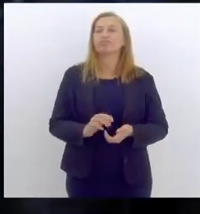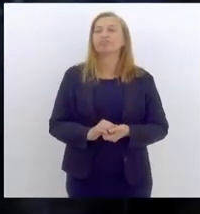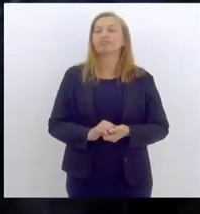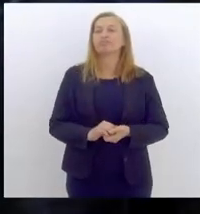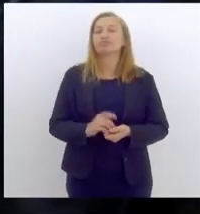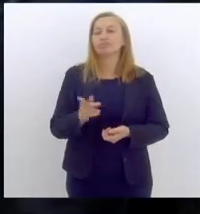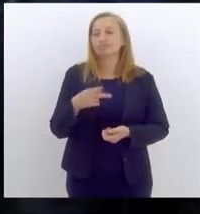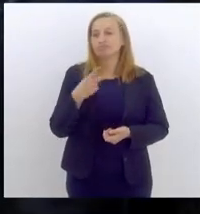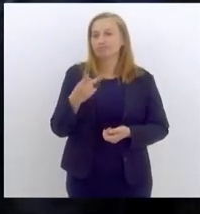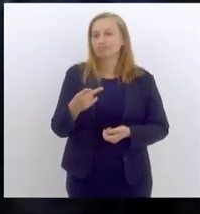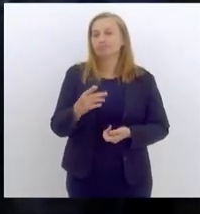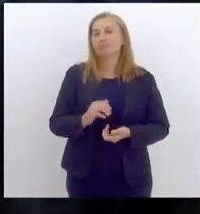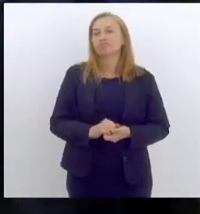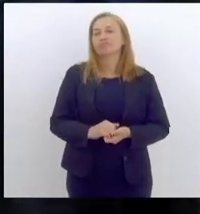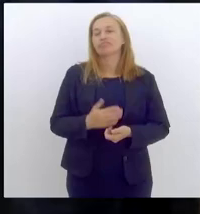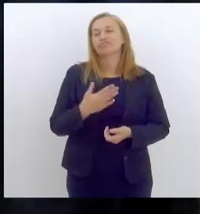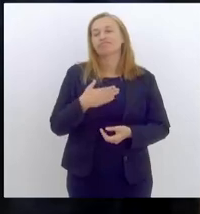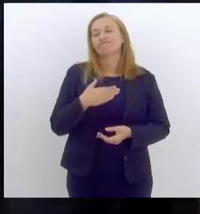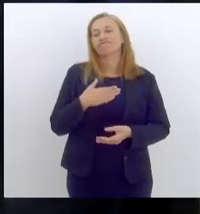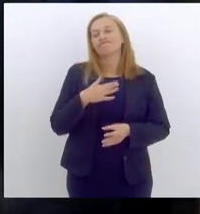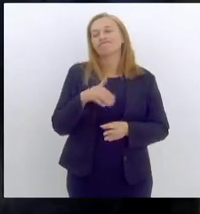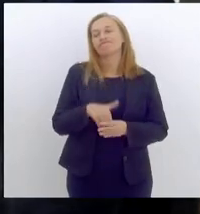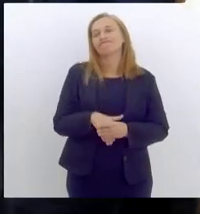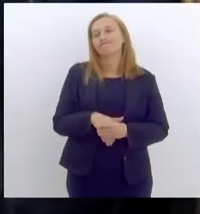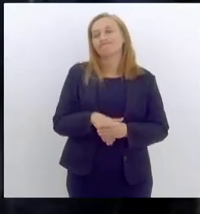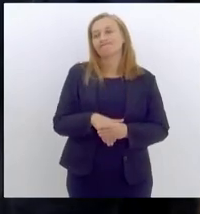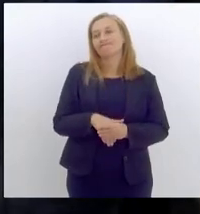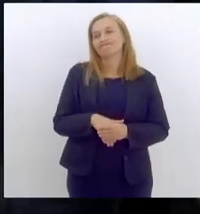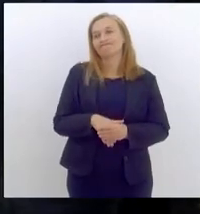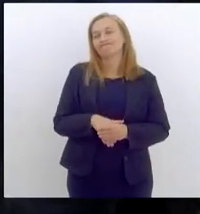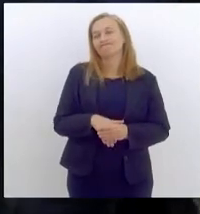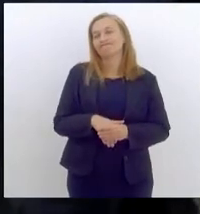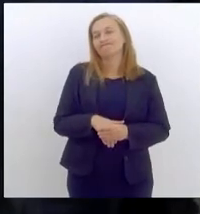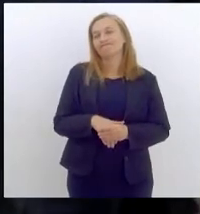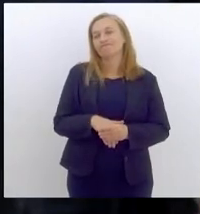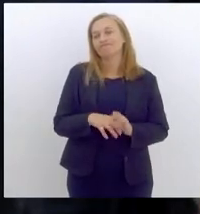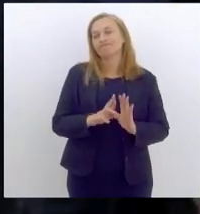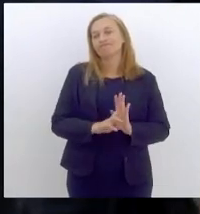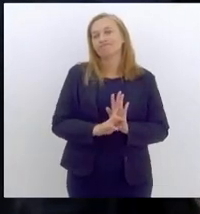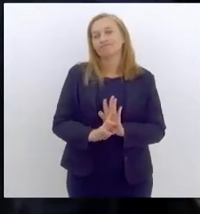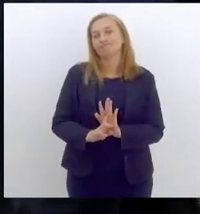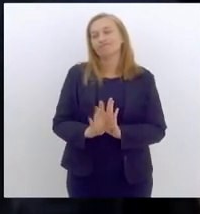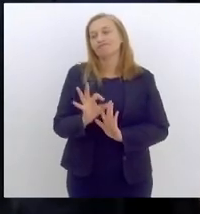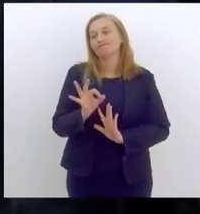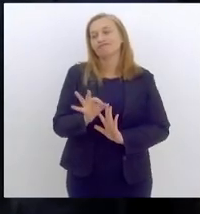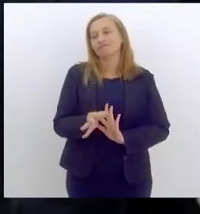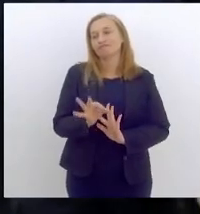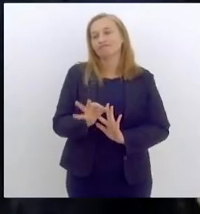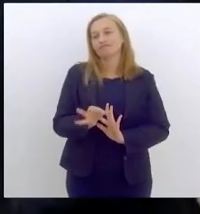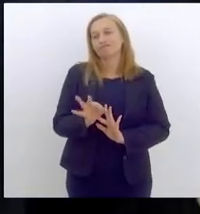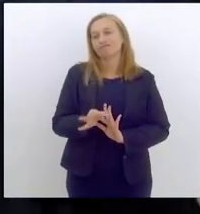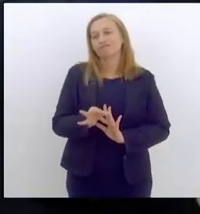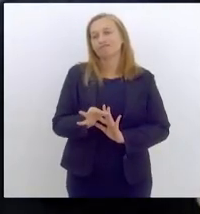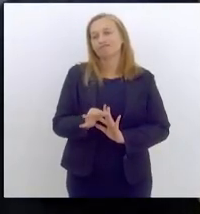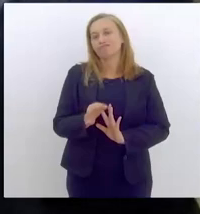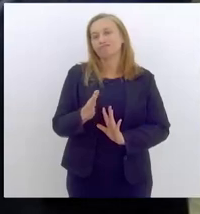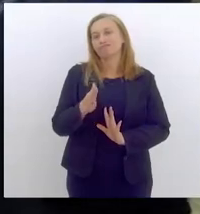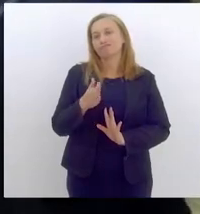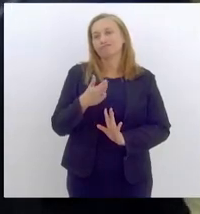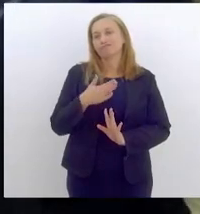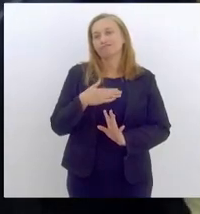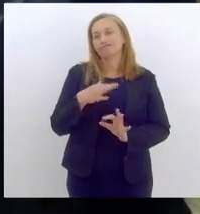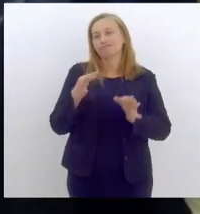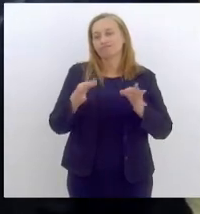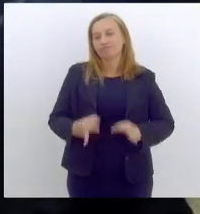Dizer que o meu voto, ele retrata exatamente o meu caráter e